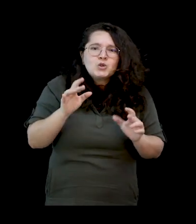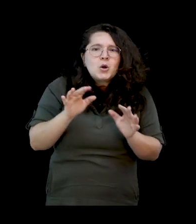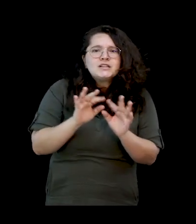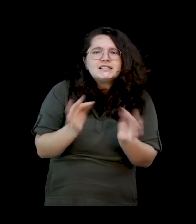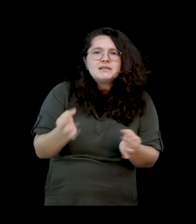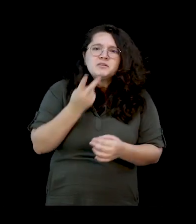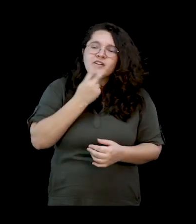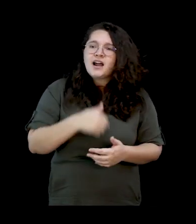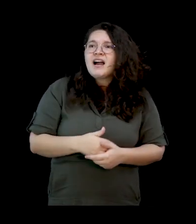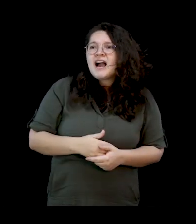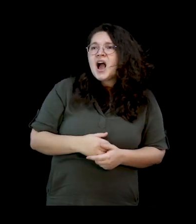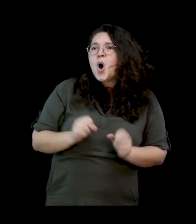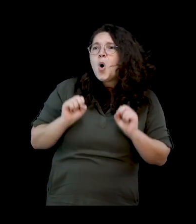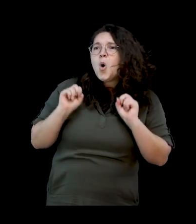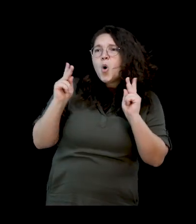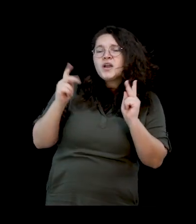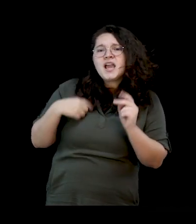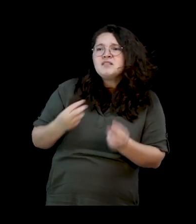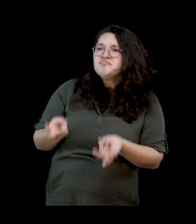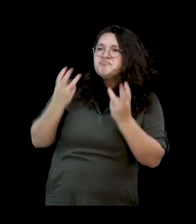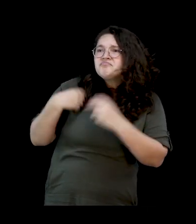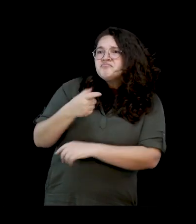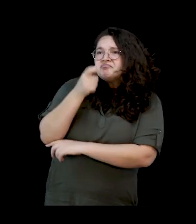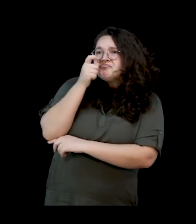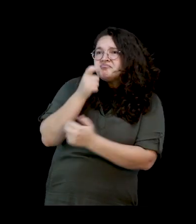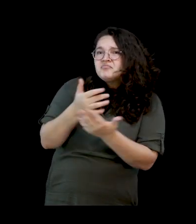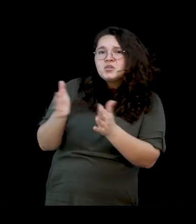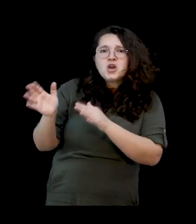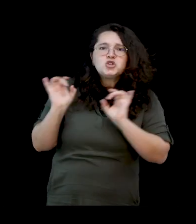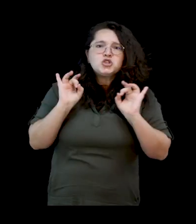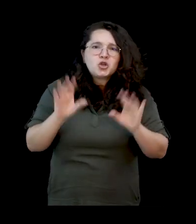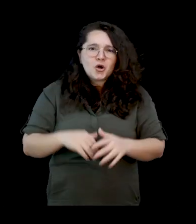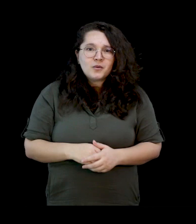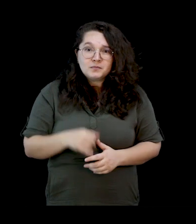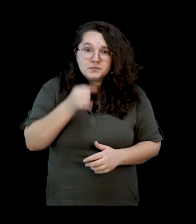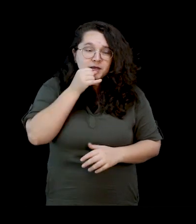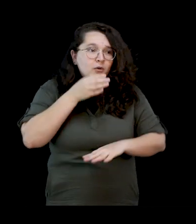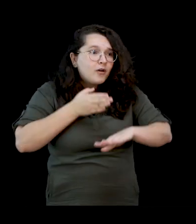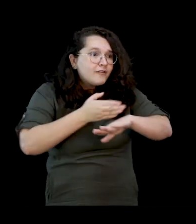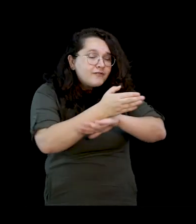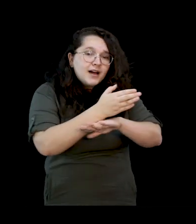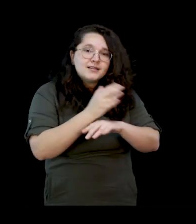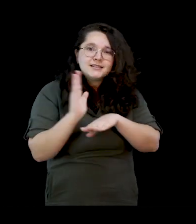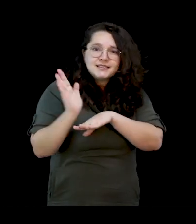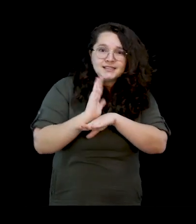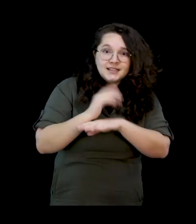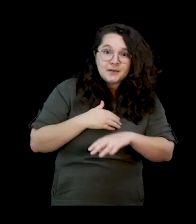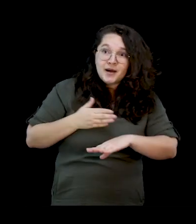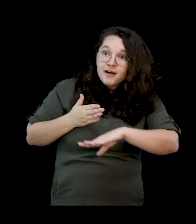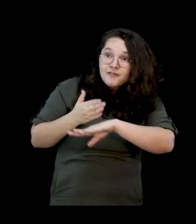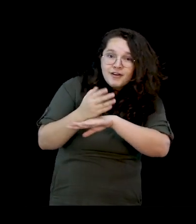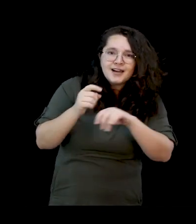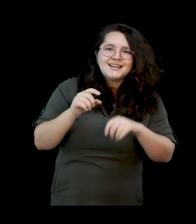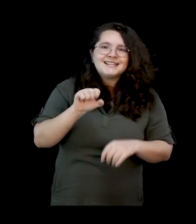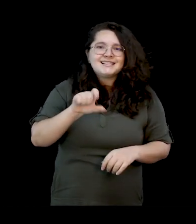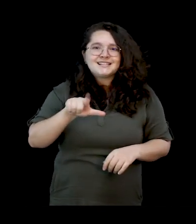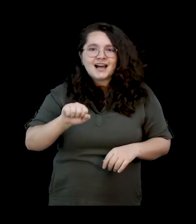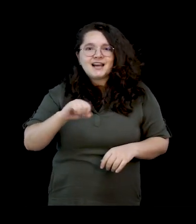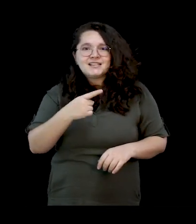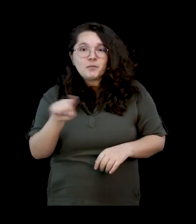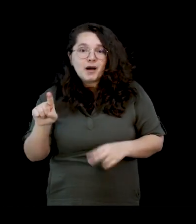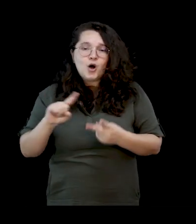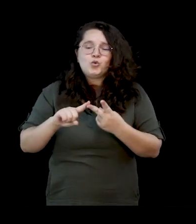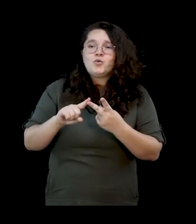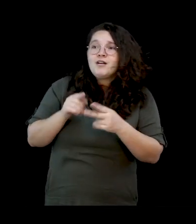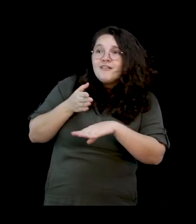Debord chamava, né, um espetáculo. Você vai ao cinema, você vai à Sala São Paulo, você vai a um concerto, uma peça de teatro, você vê um espetáculo,